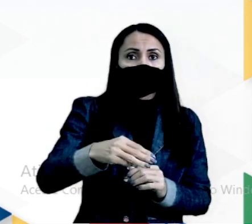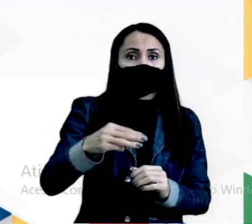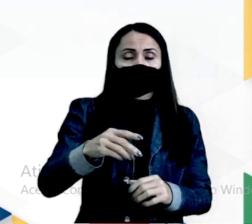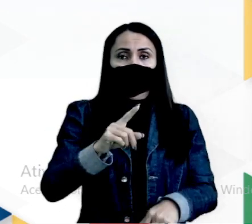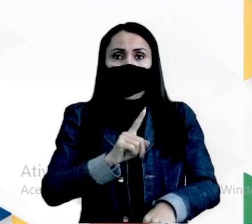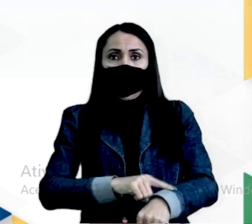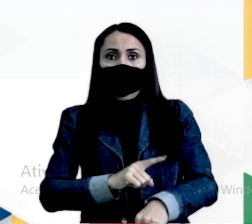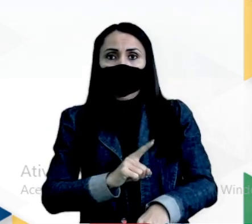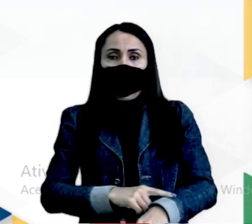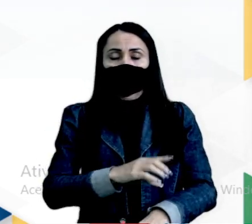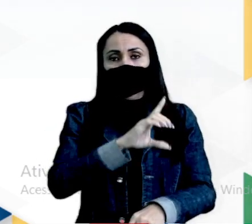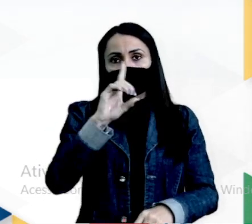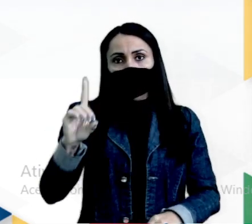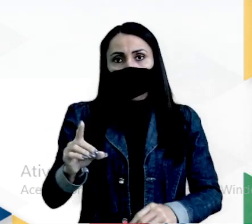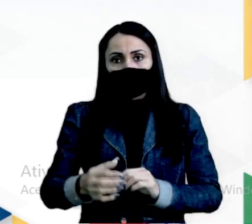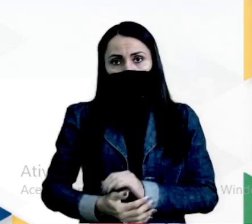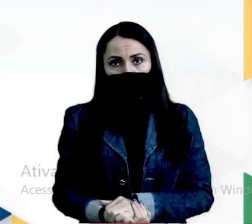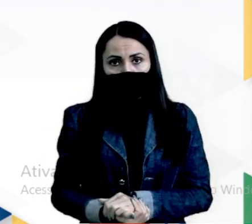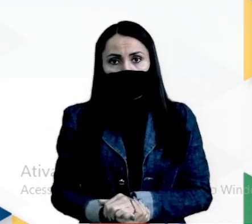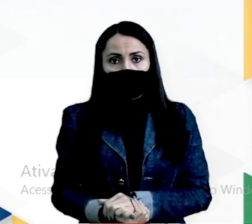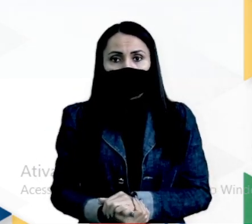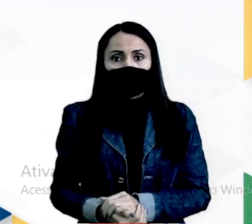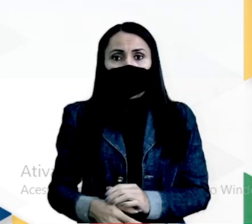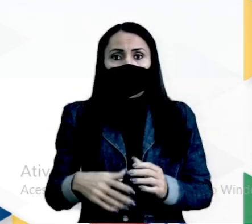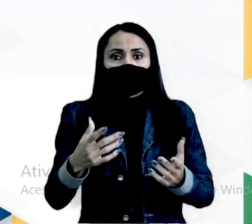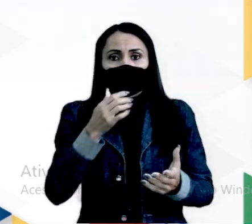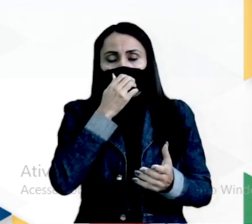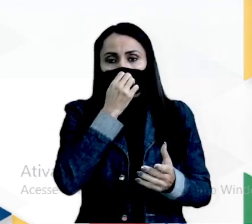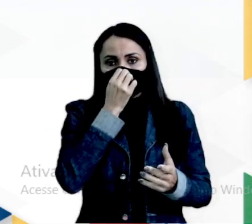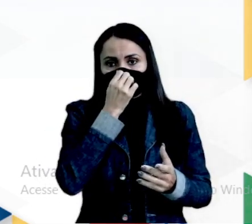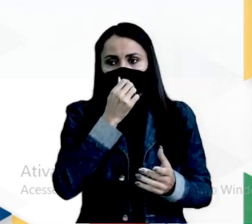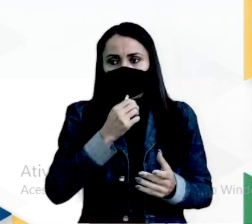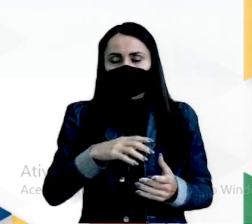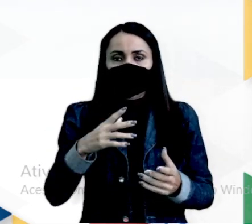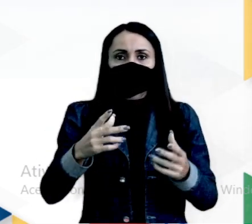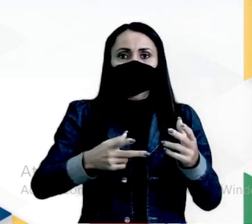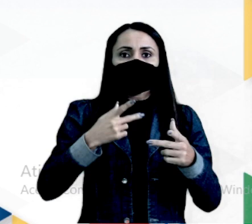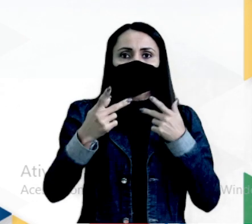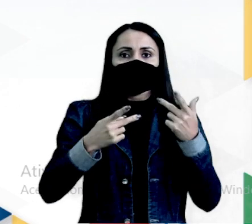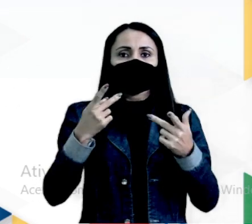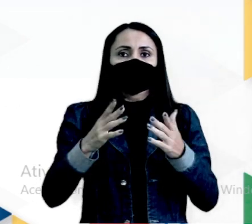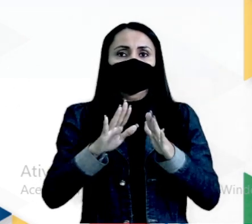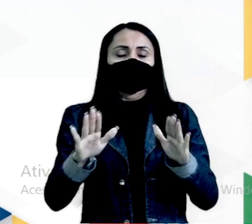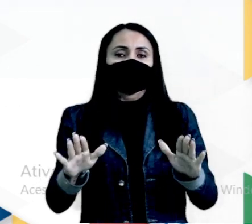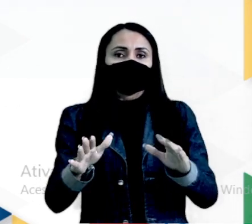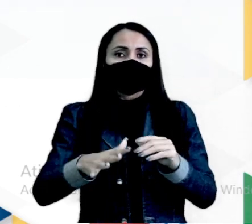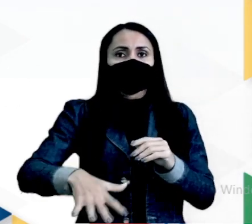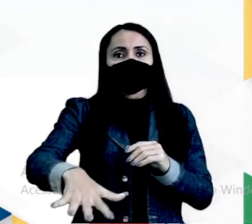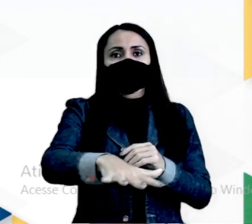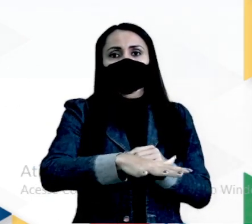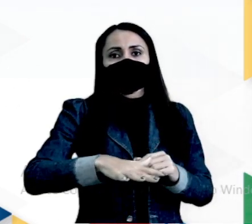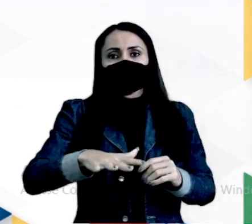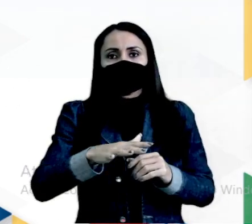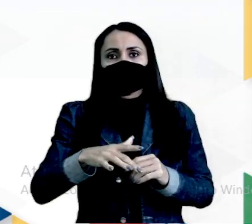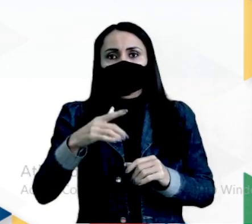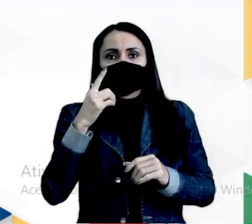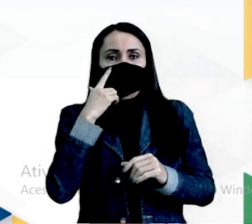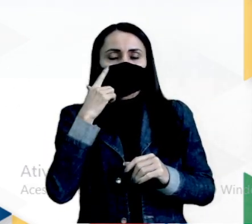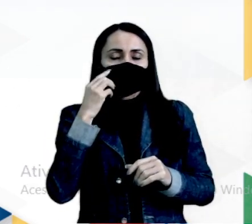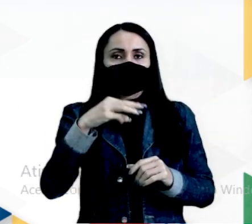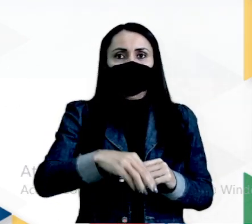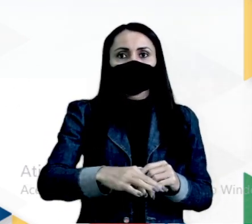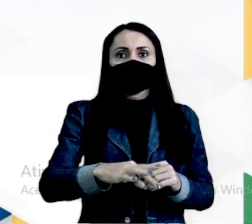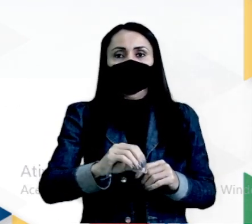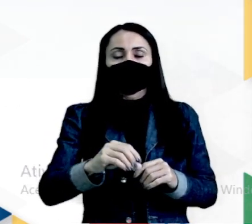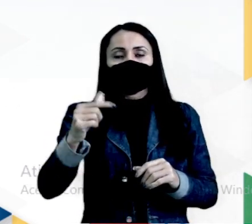dia. Se eu for falar de ângulo, grau, minuto, segundo. Se eu vou falar de área, hectare, mas você vê em metros